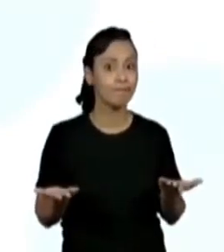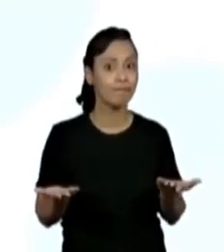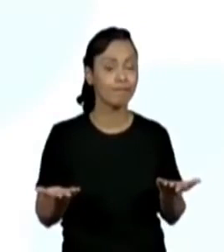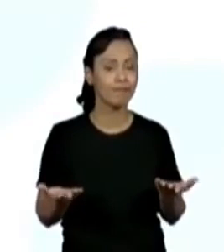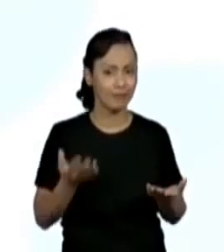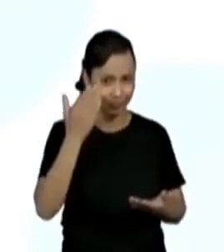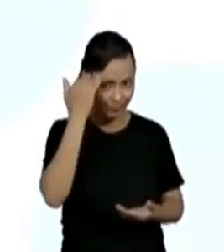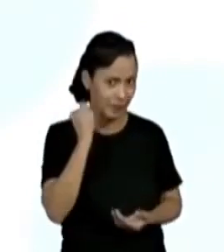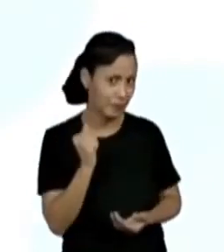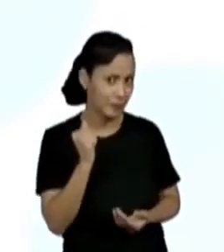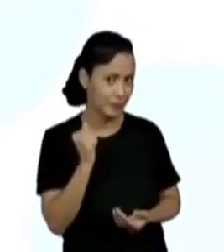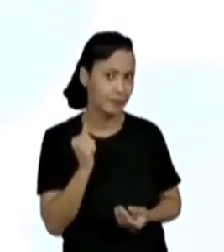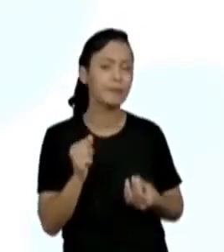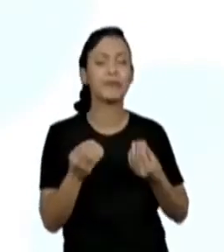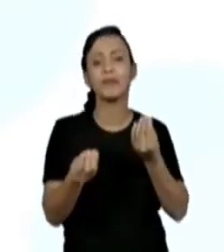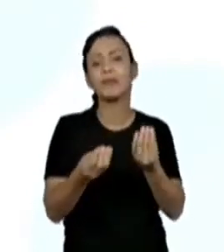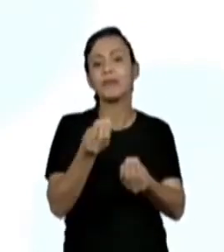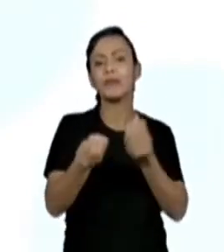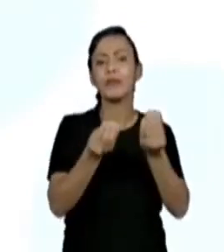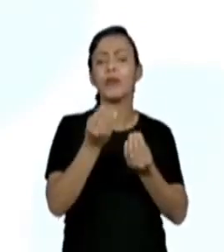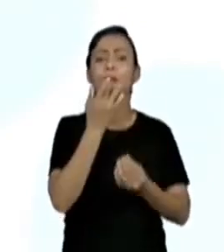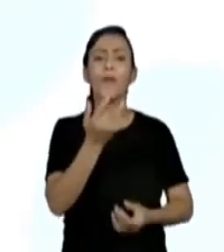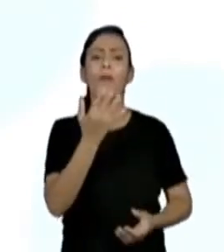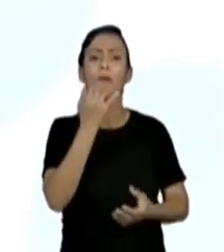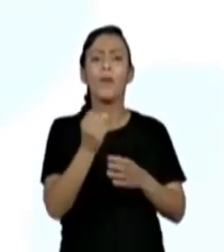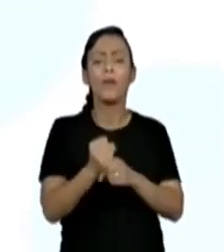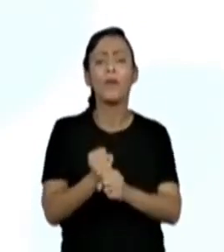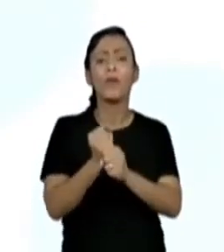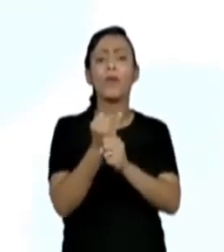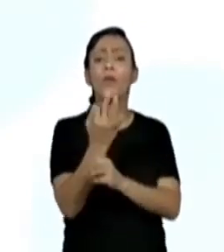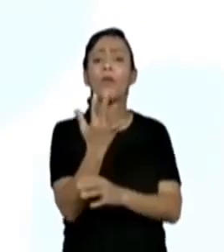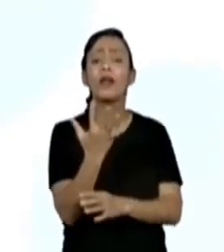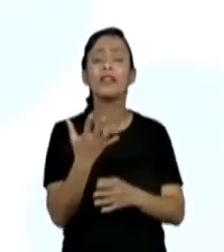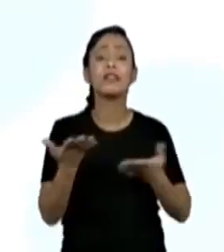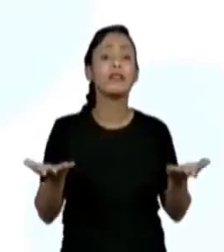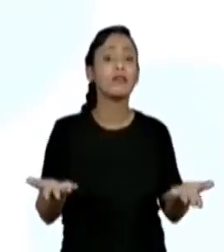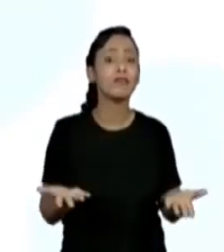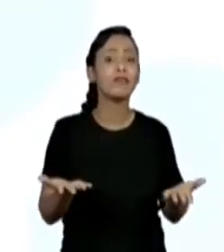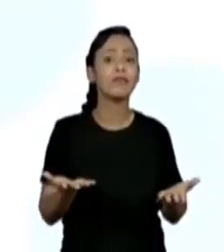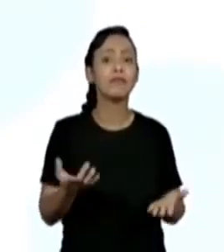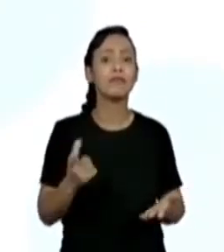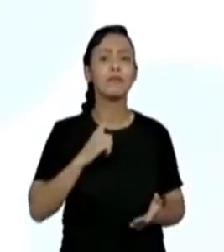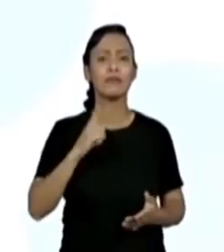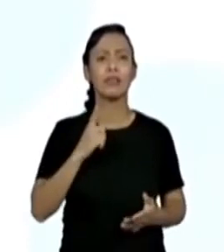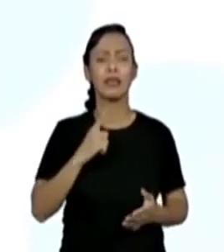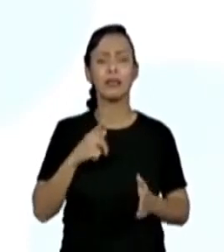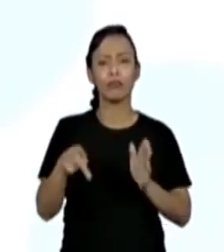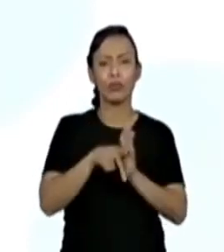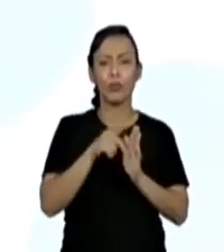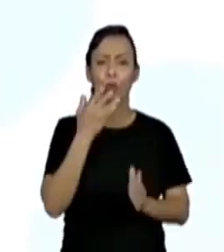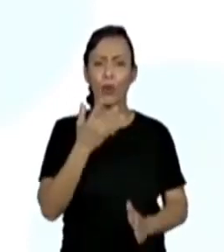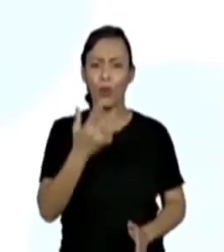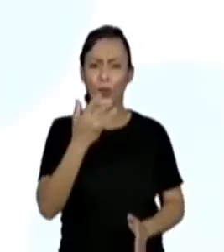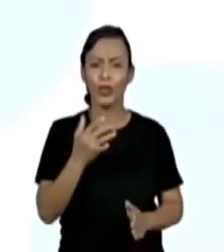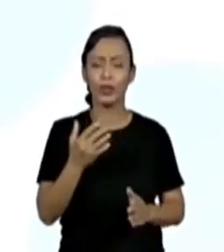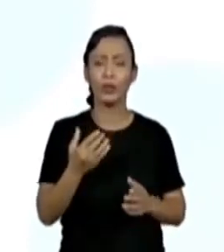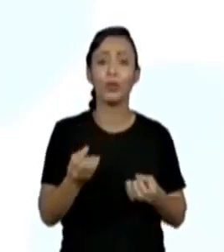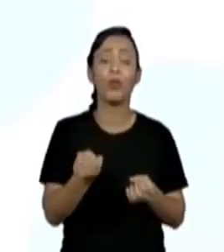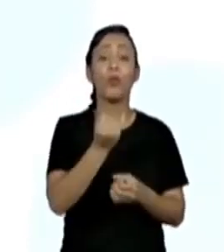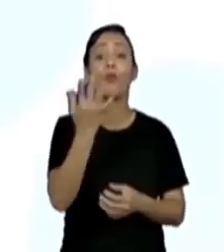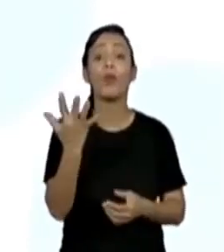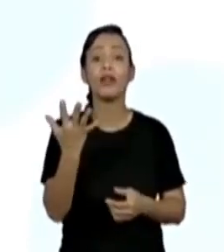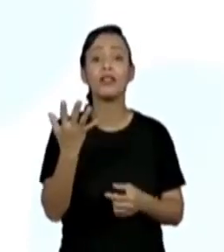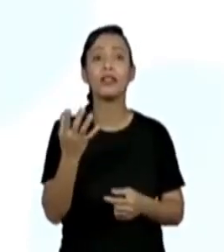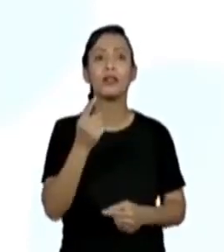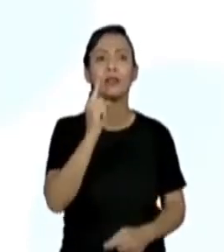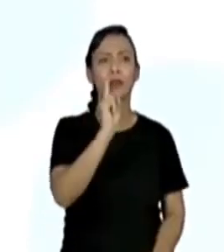E então quantas partes foram pintadas nessa figura foram